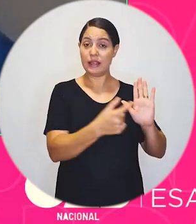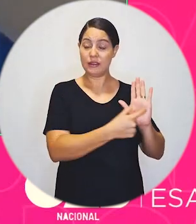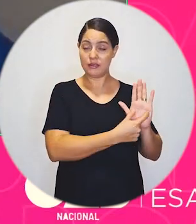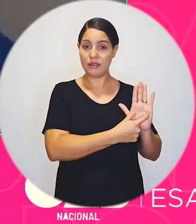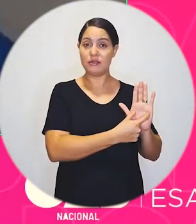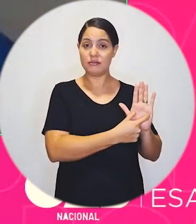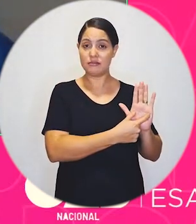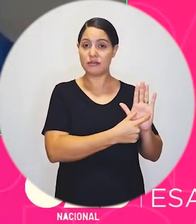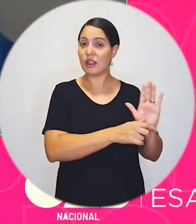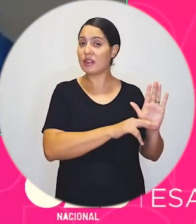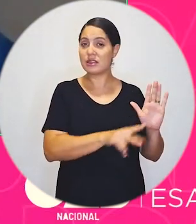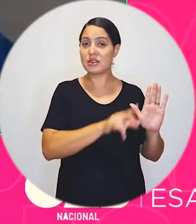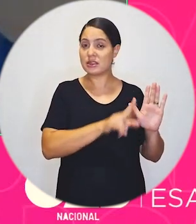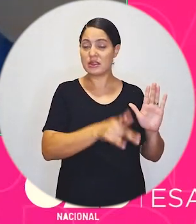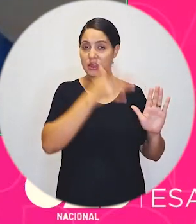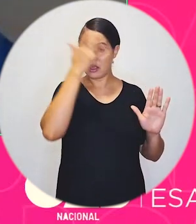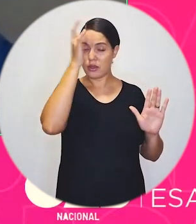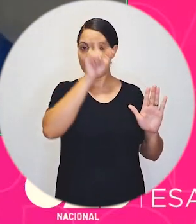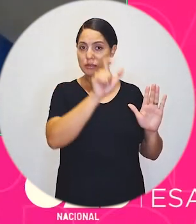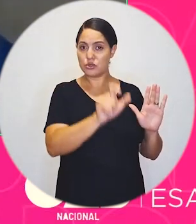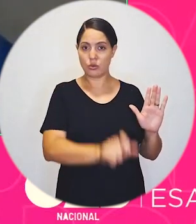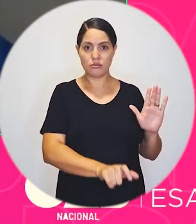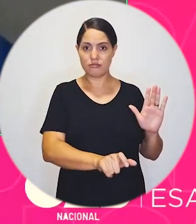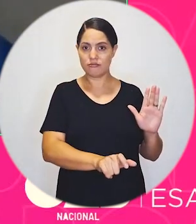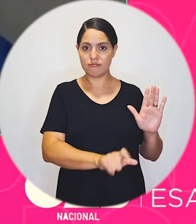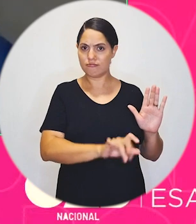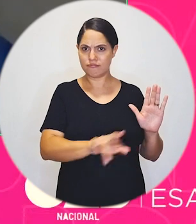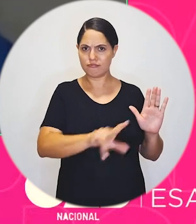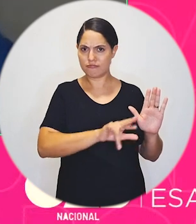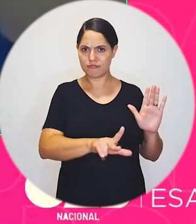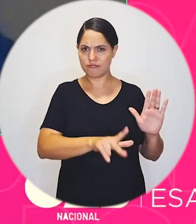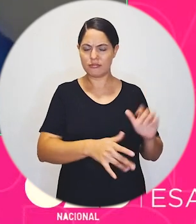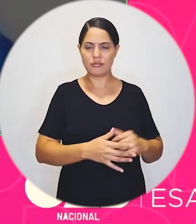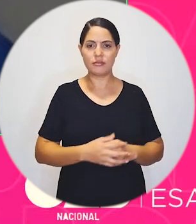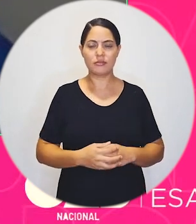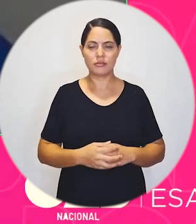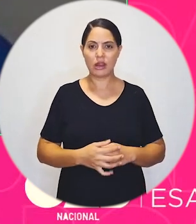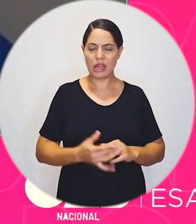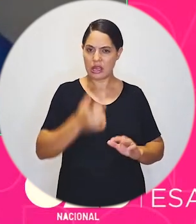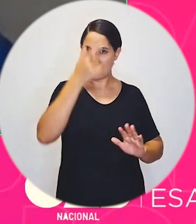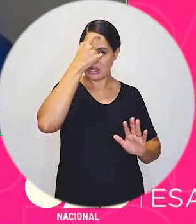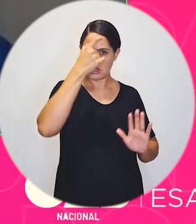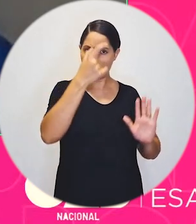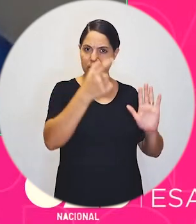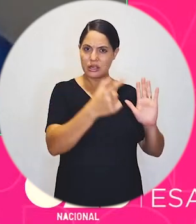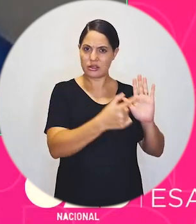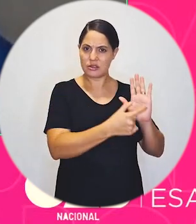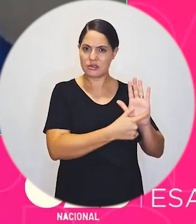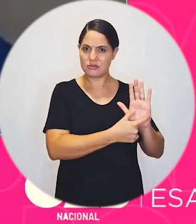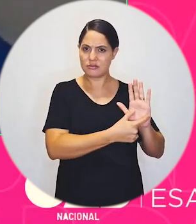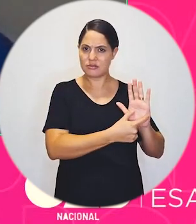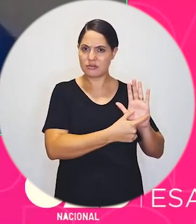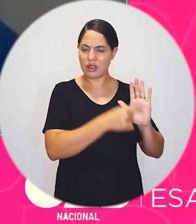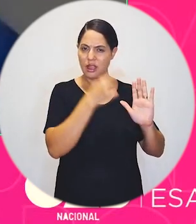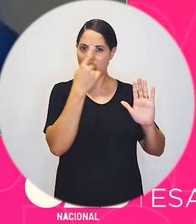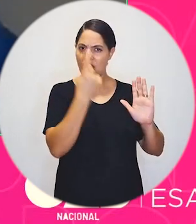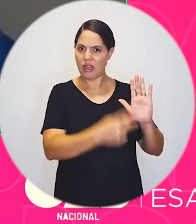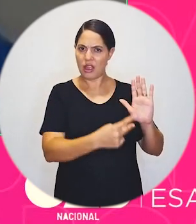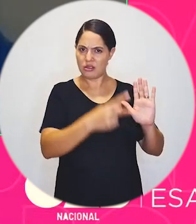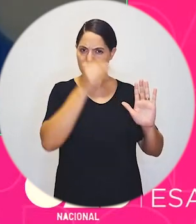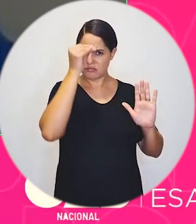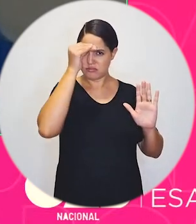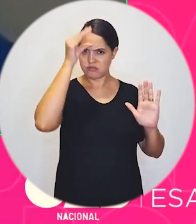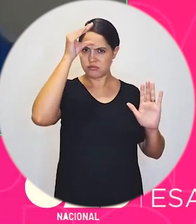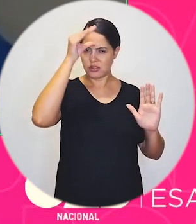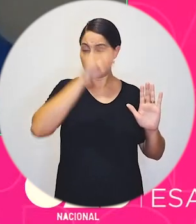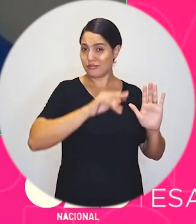Inteligência artificial não é uma pessoa. Inteligência artificial não tem ciência do que